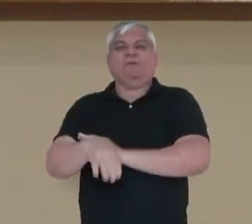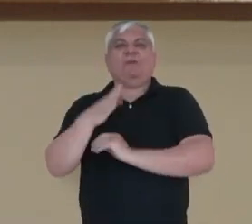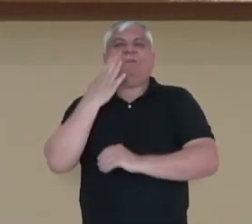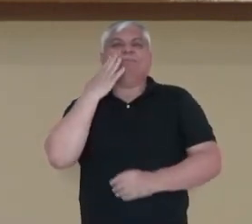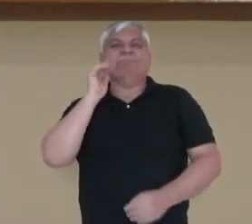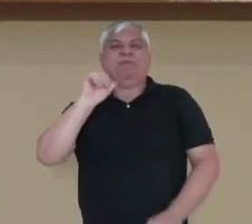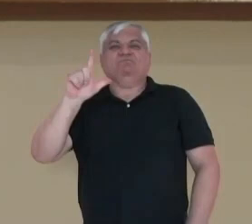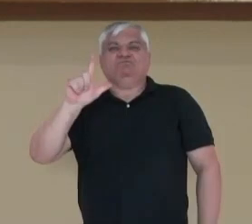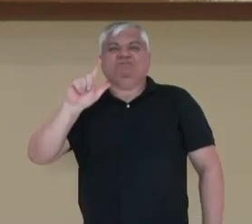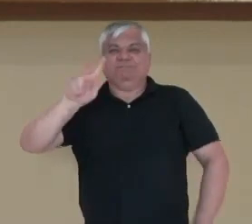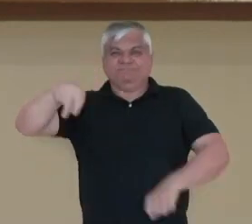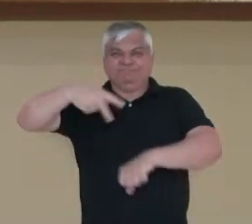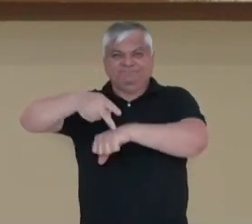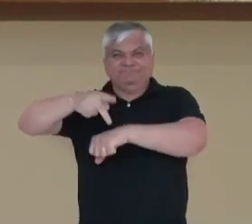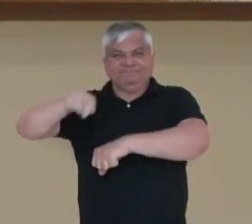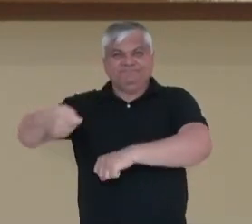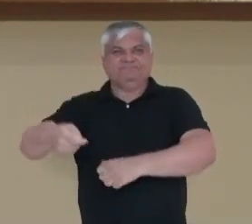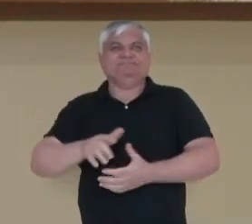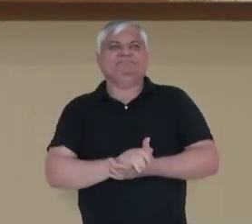Bélgica hoje.